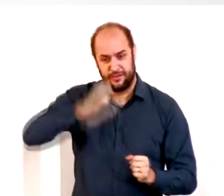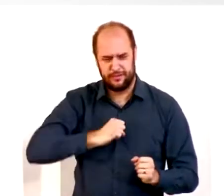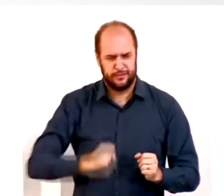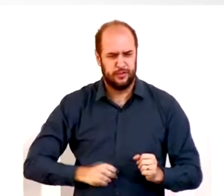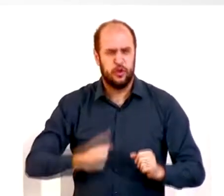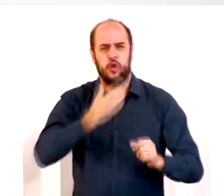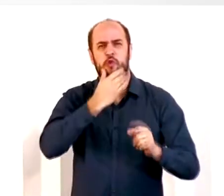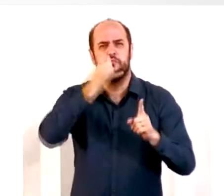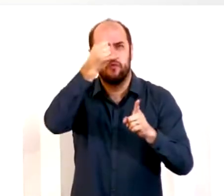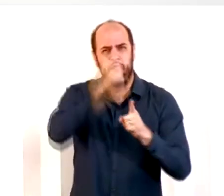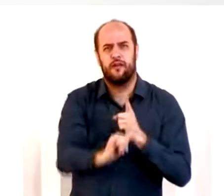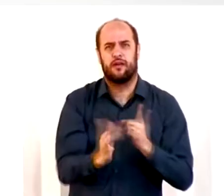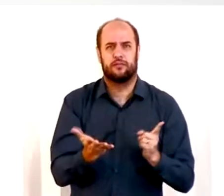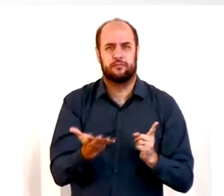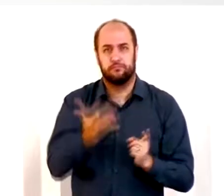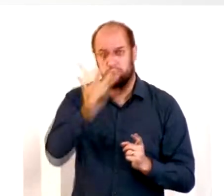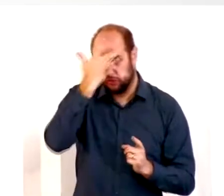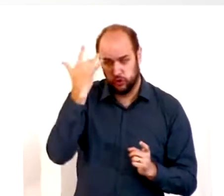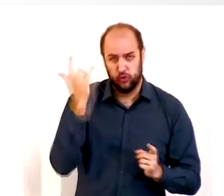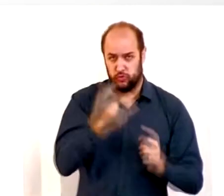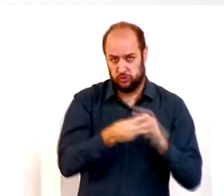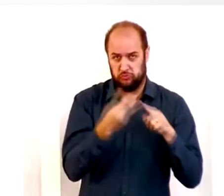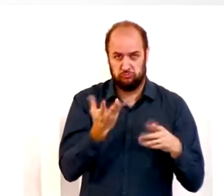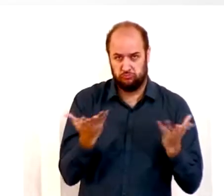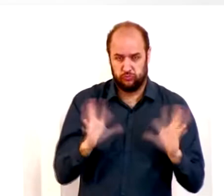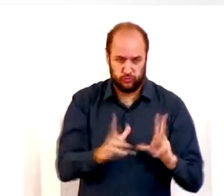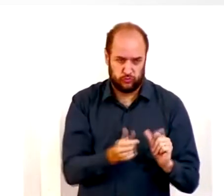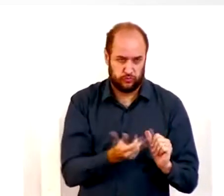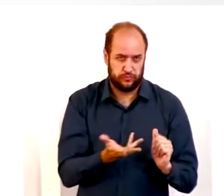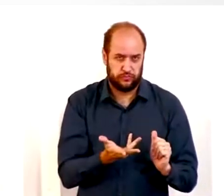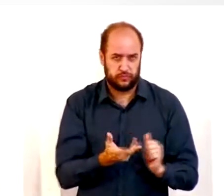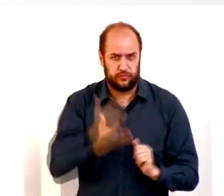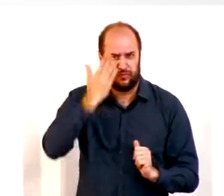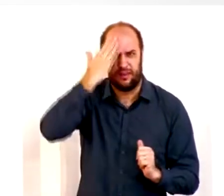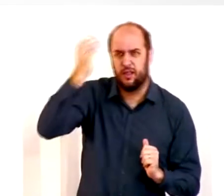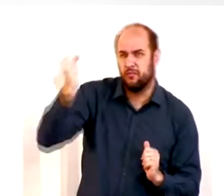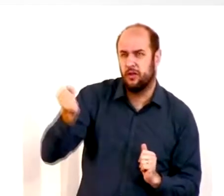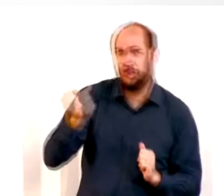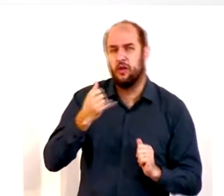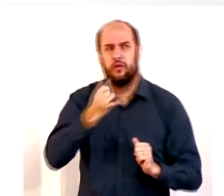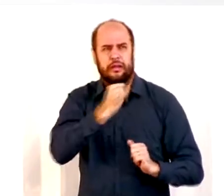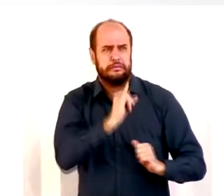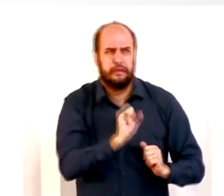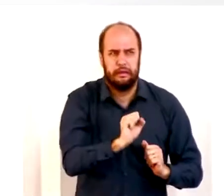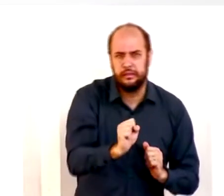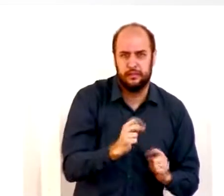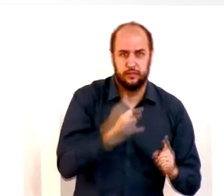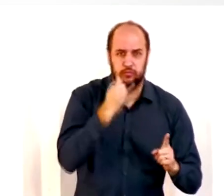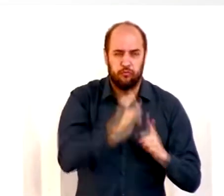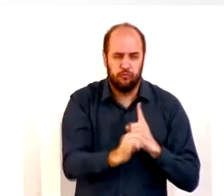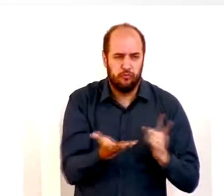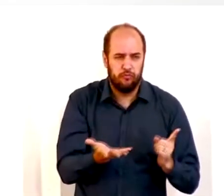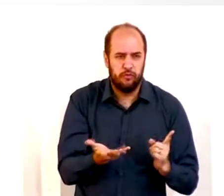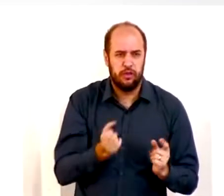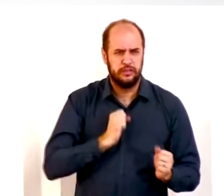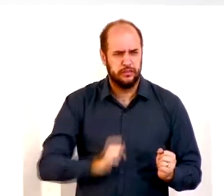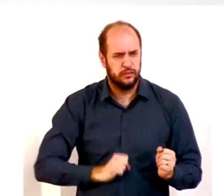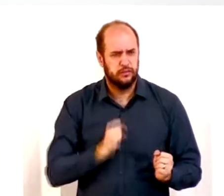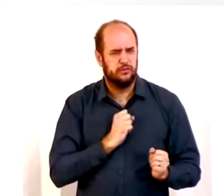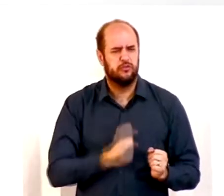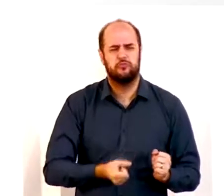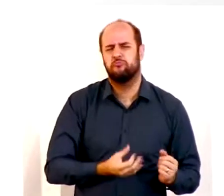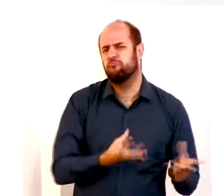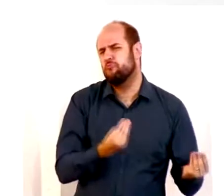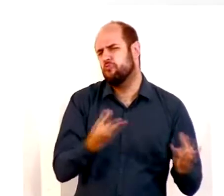e profetas. Pessoas mesmo. Os reis eram Davi, Salomão, os profetas eram Isaías, Jeremias e os sacerdotes